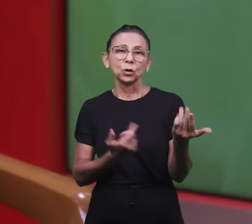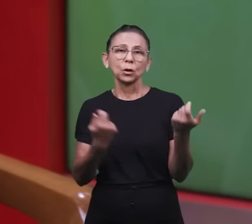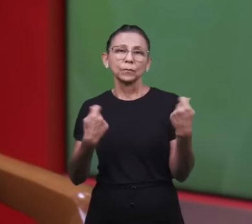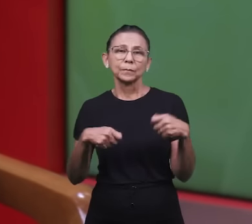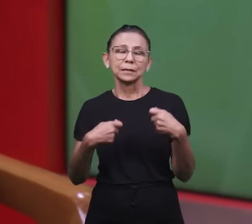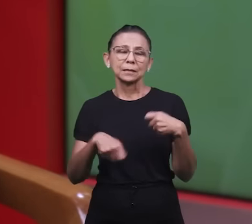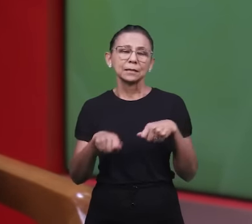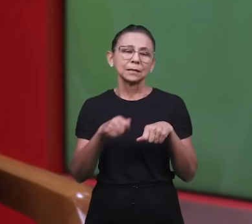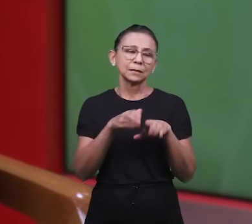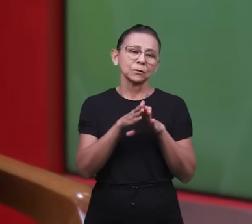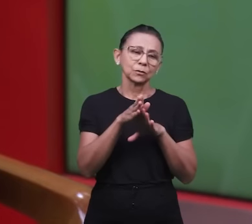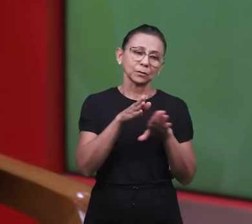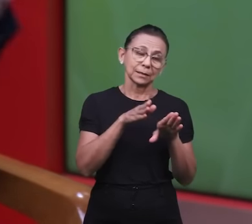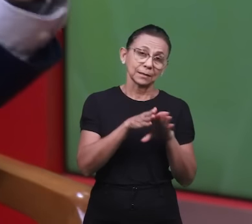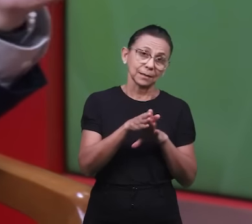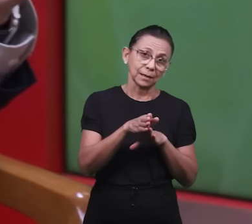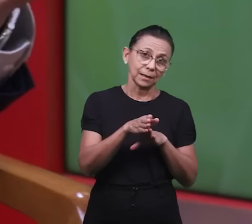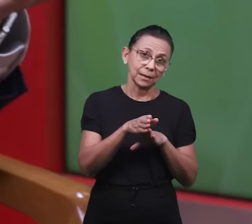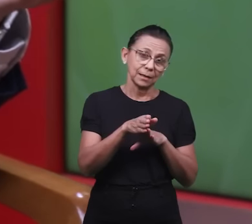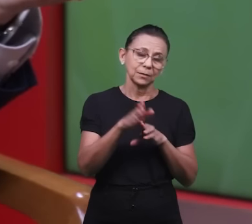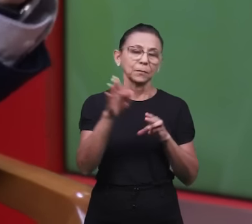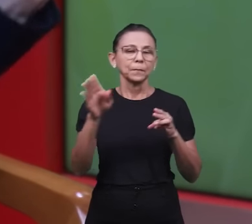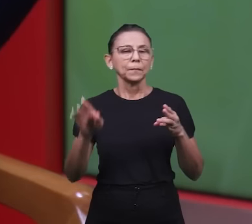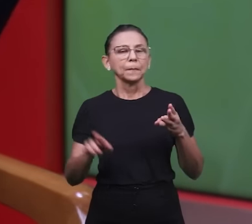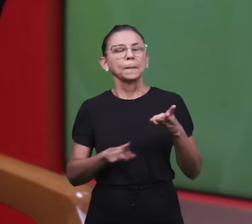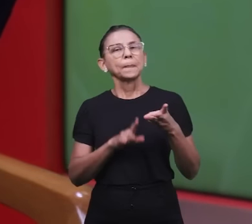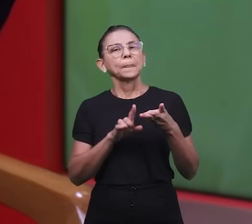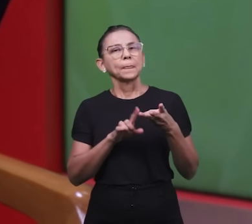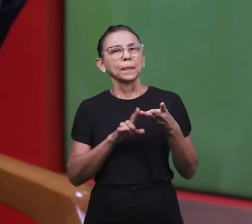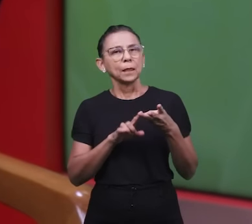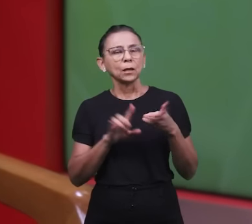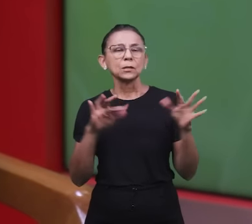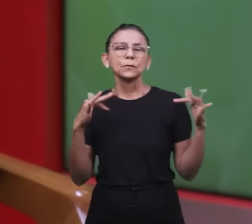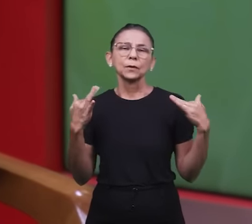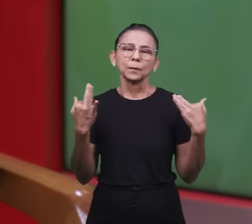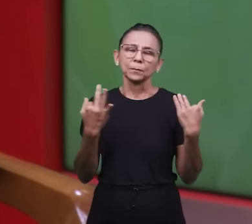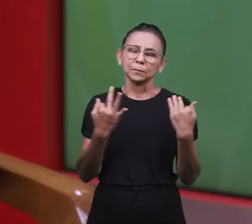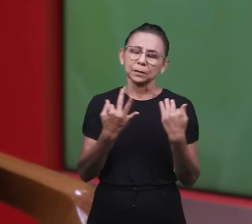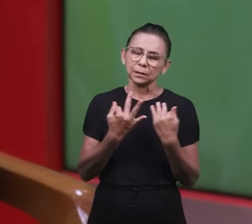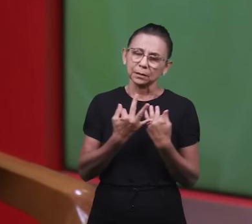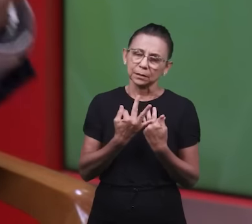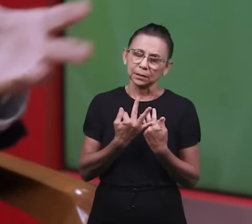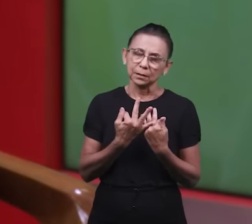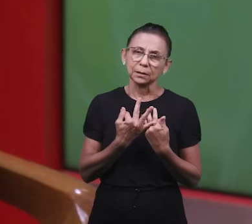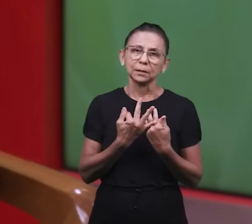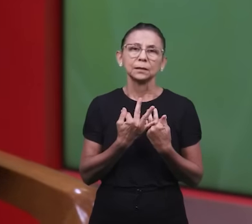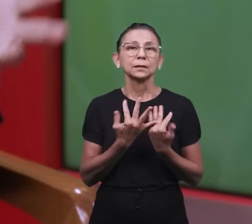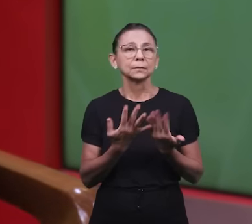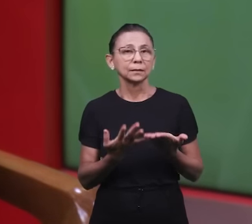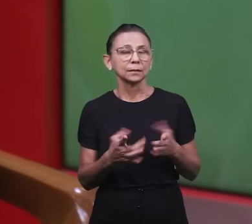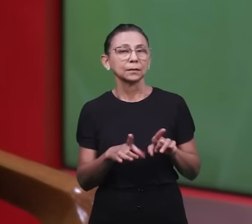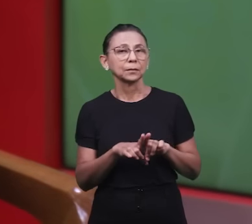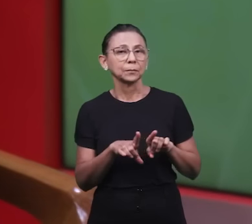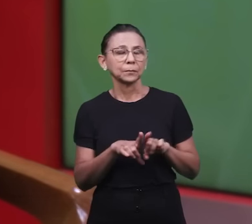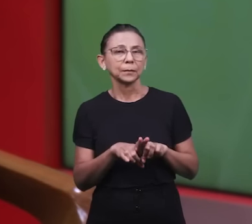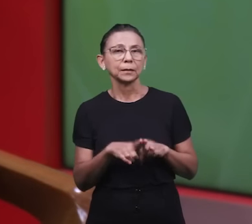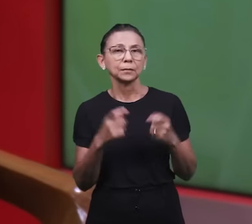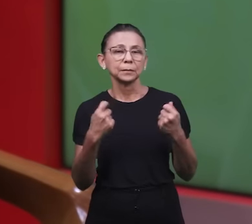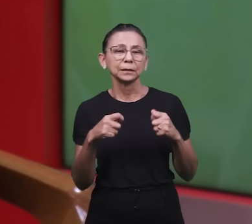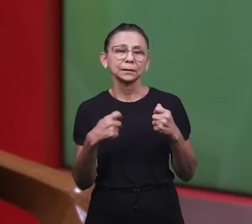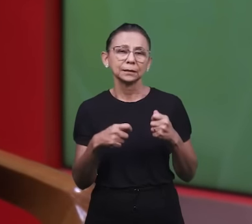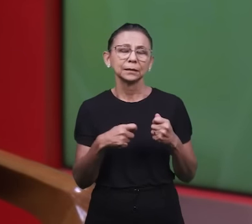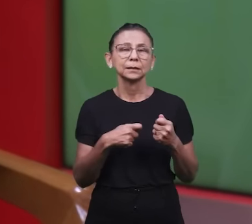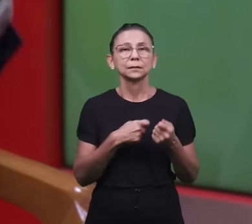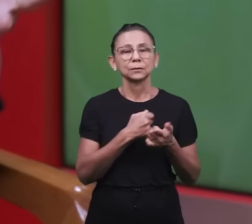necessita seu orientado as famílias está no nosso Mistério dos diáconos obreiros da